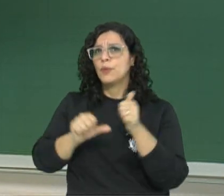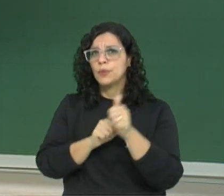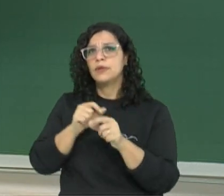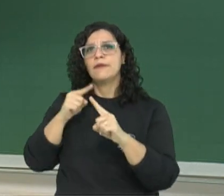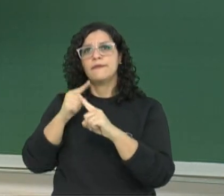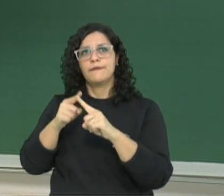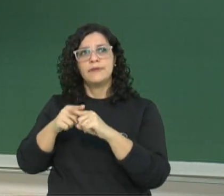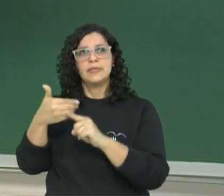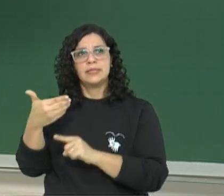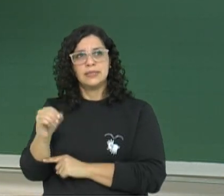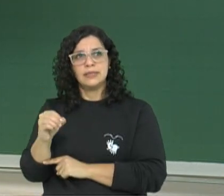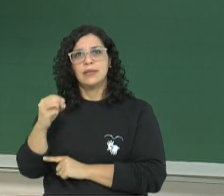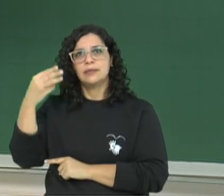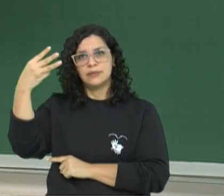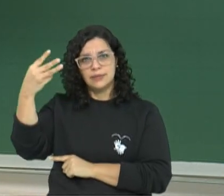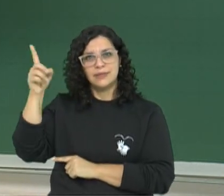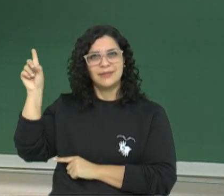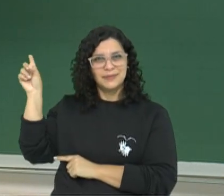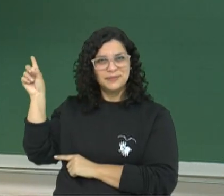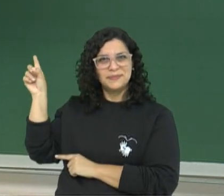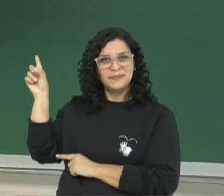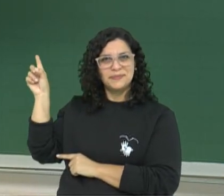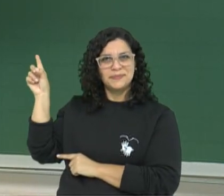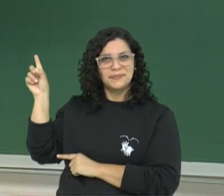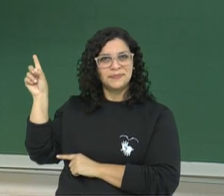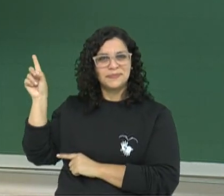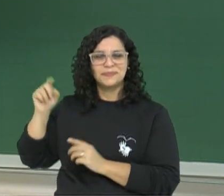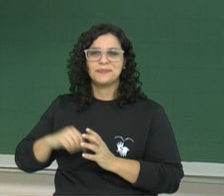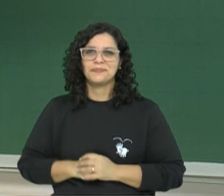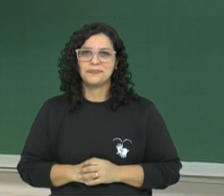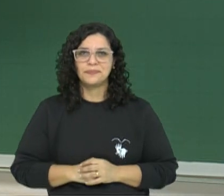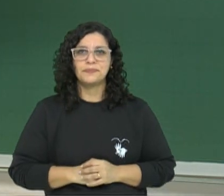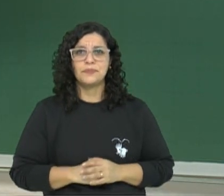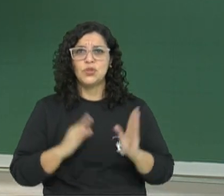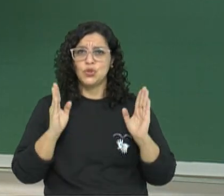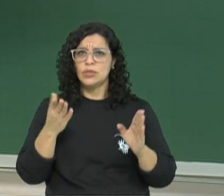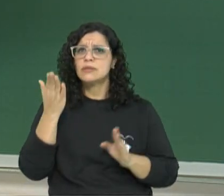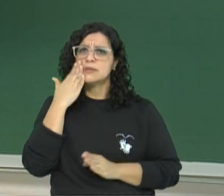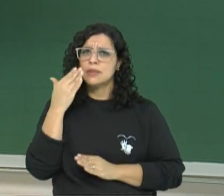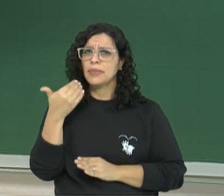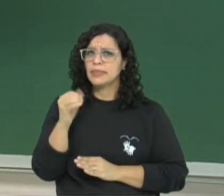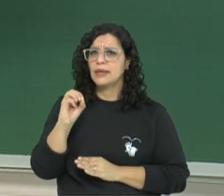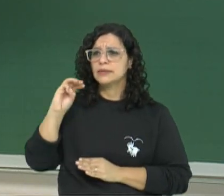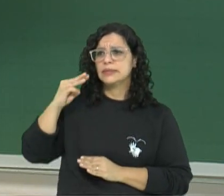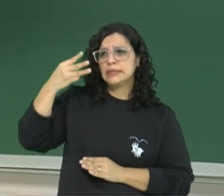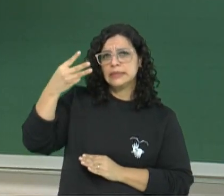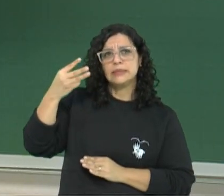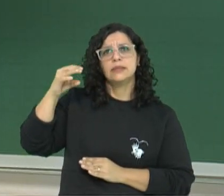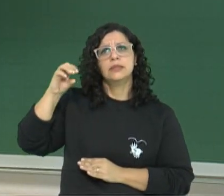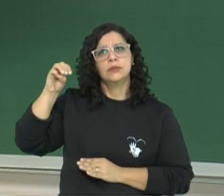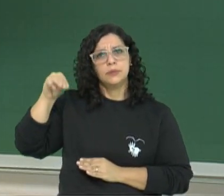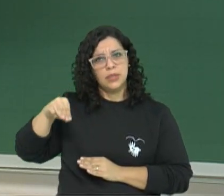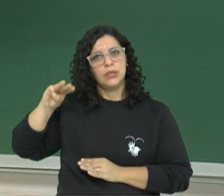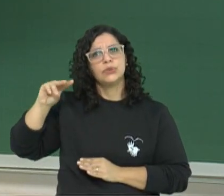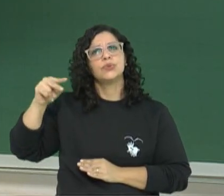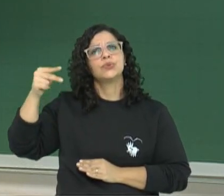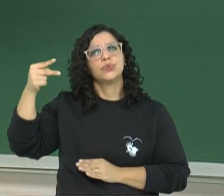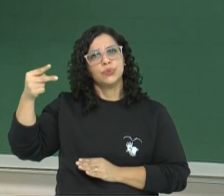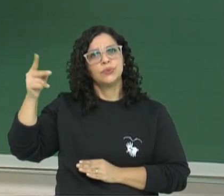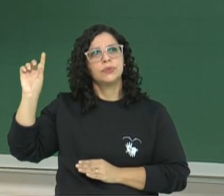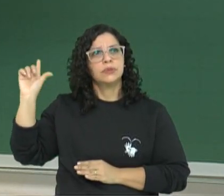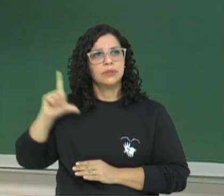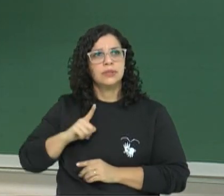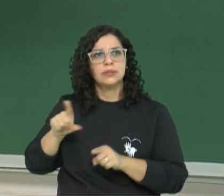outra? Muito simples. 1 grama por centímetro cúbico é a mesma coisa que 10 elevado à terceira quilogramas